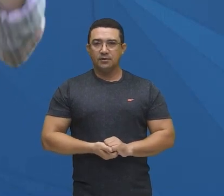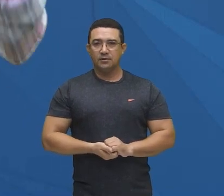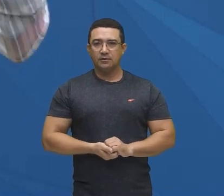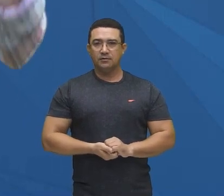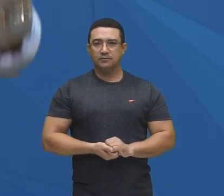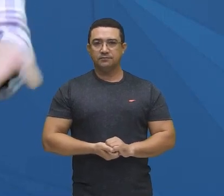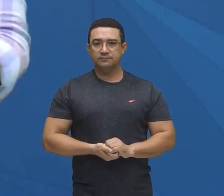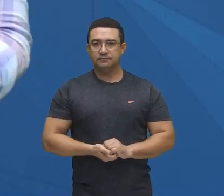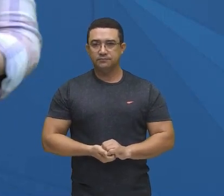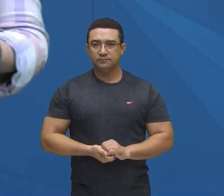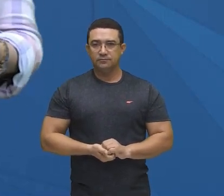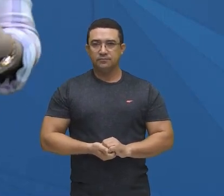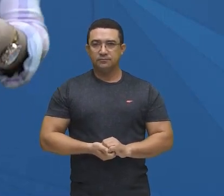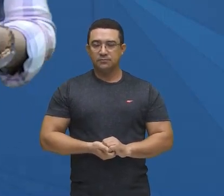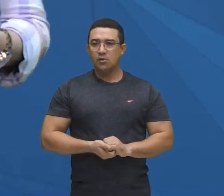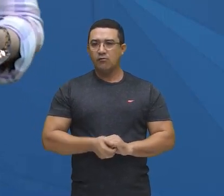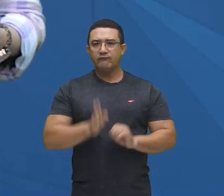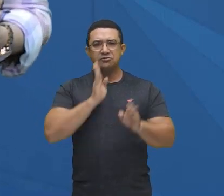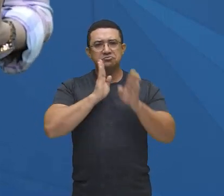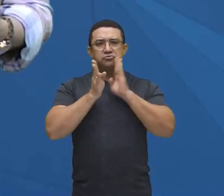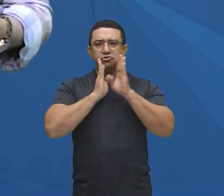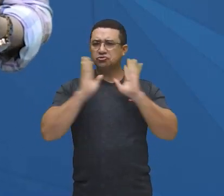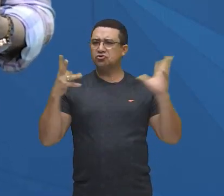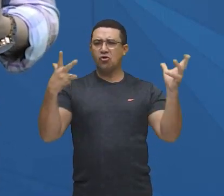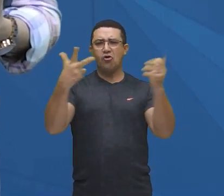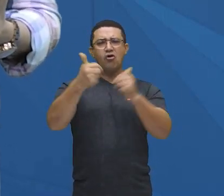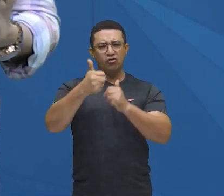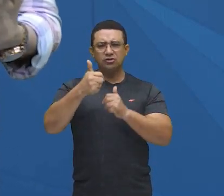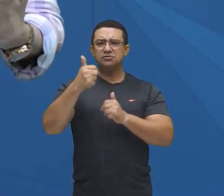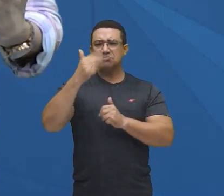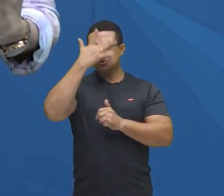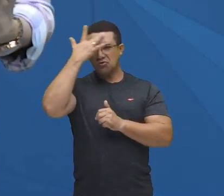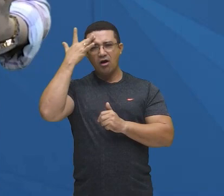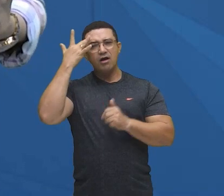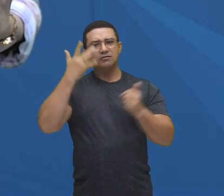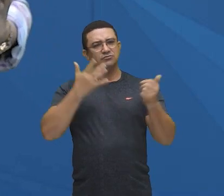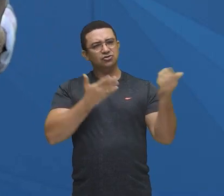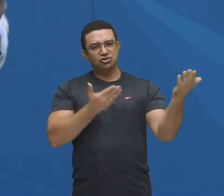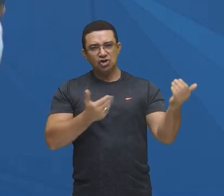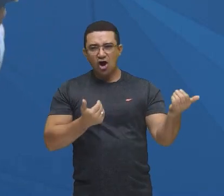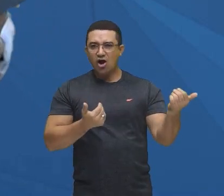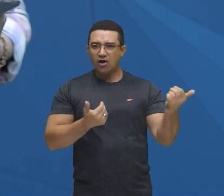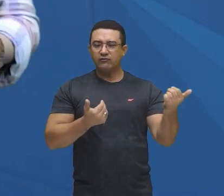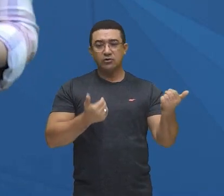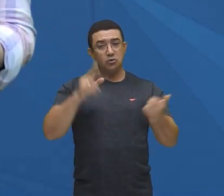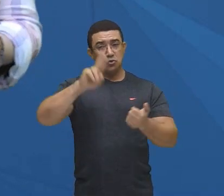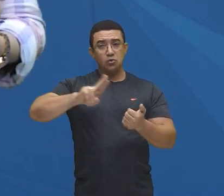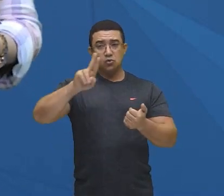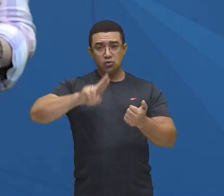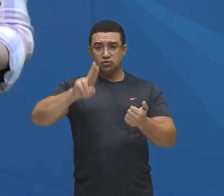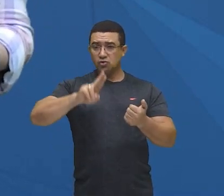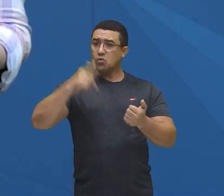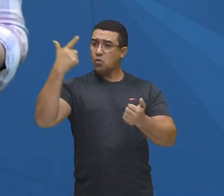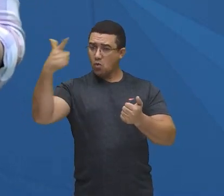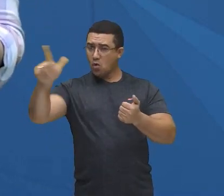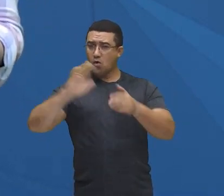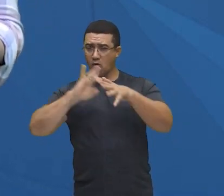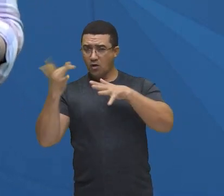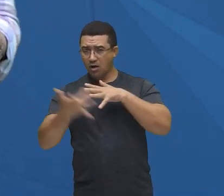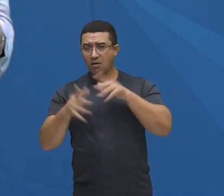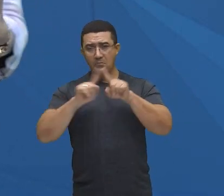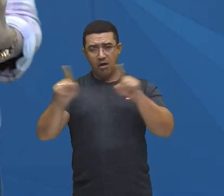muito difícil, né? Porque ela é muito comum mesmo. Hoje em dia, muitos jovens até preferem utilizar outras redes, mas ela é